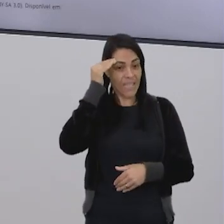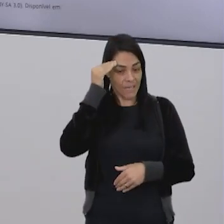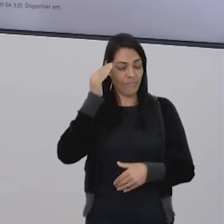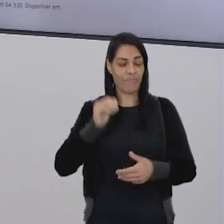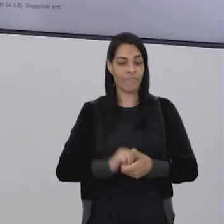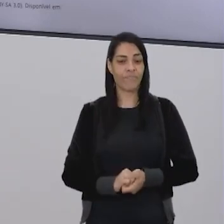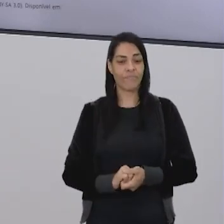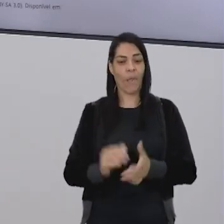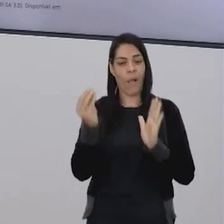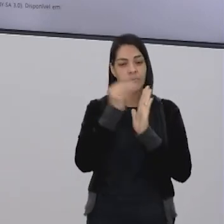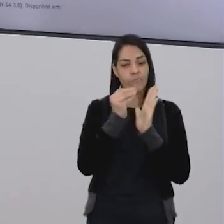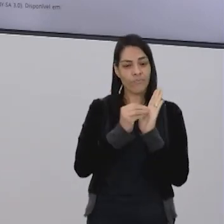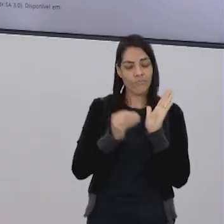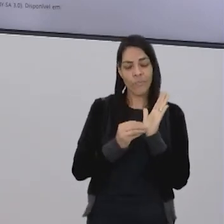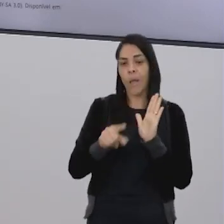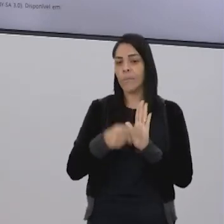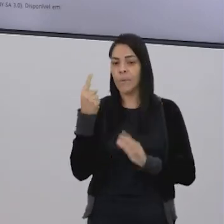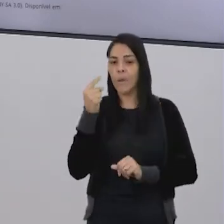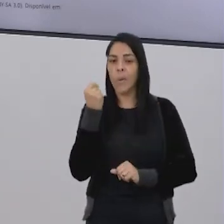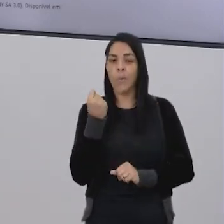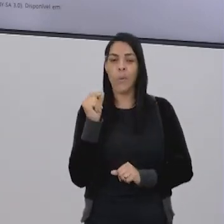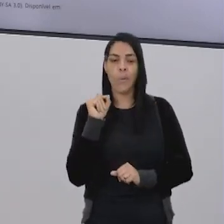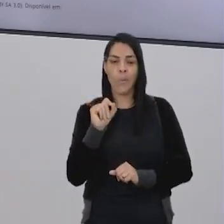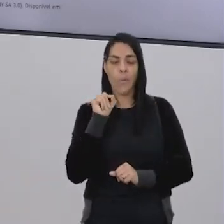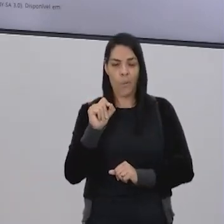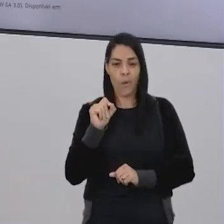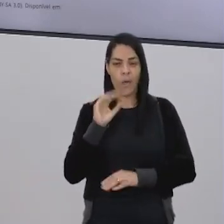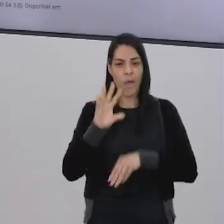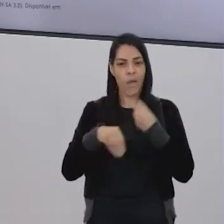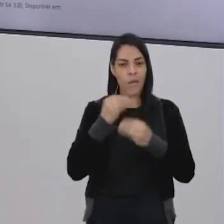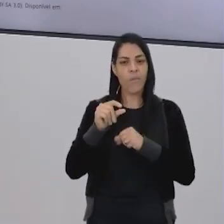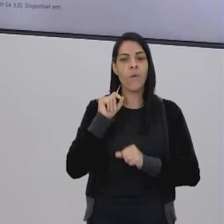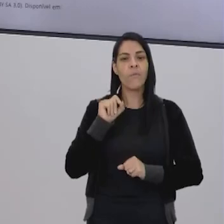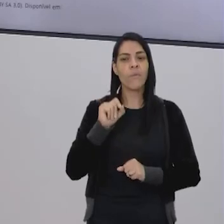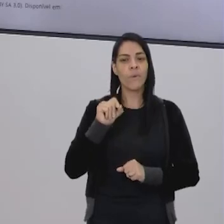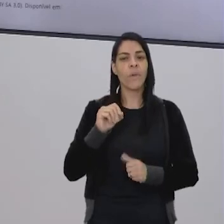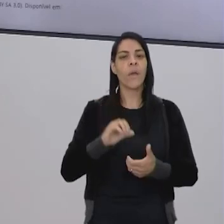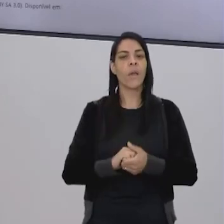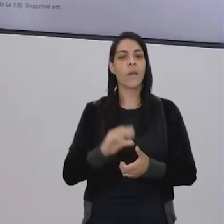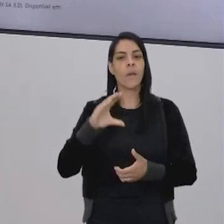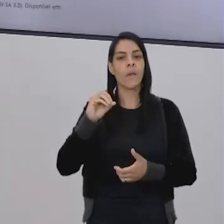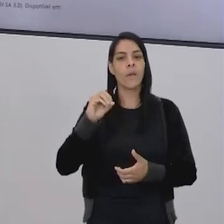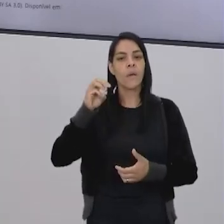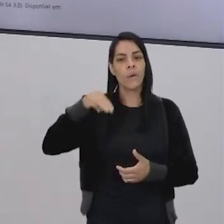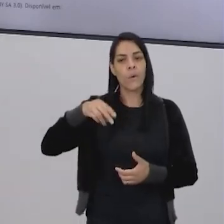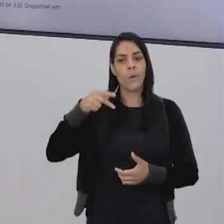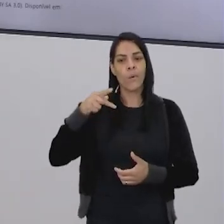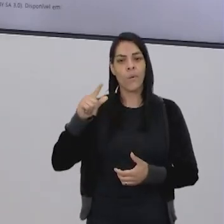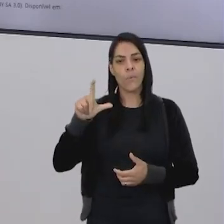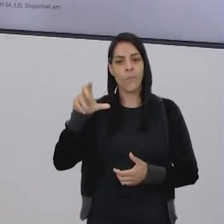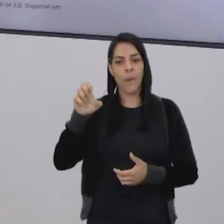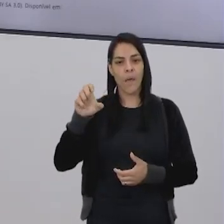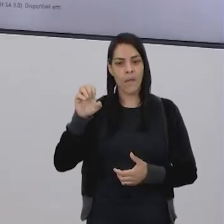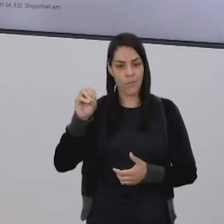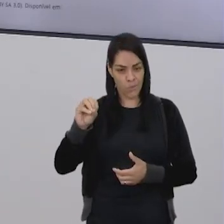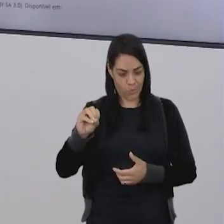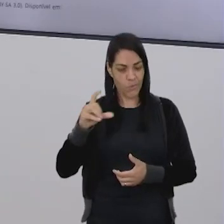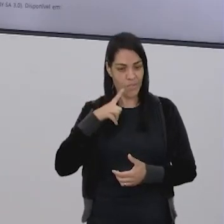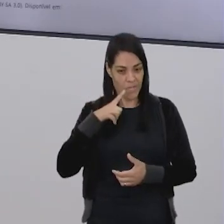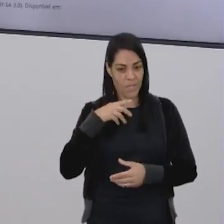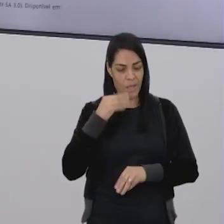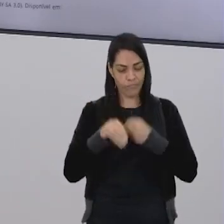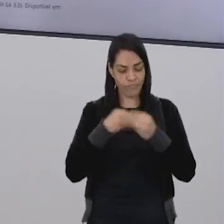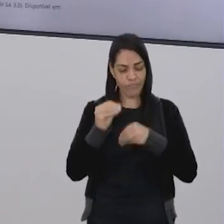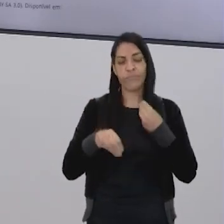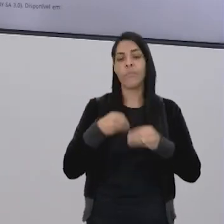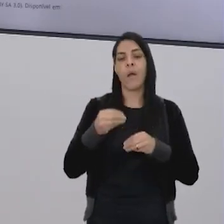definição. O primeiro é que envolve aquele complexo, e isso vai incluindo diversas ações